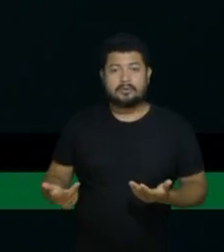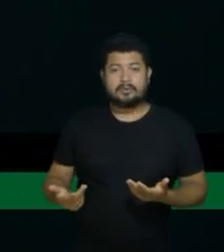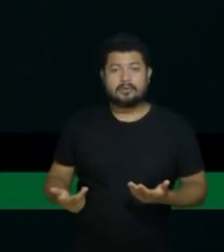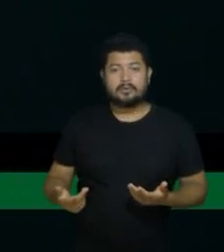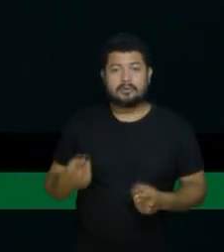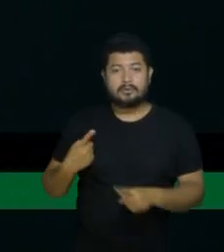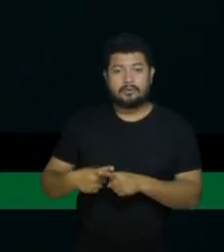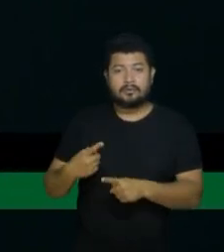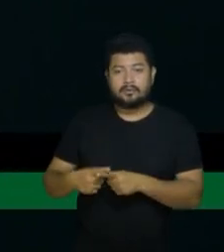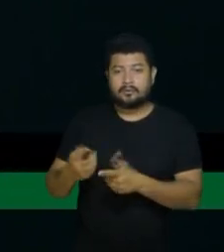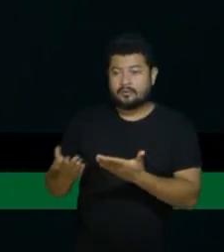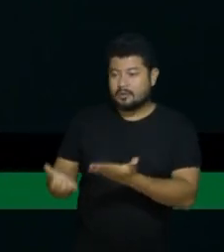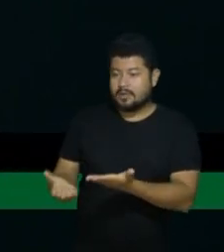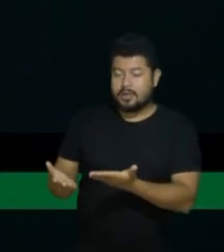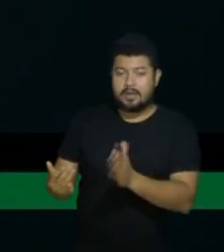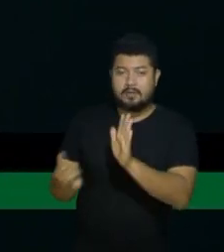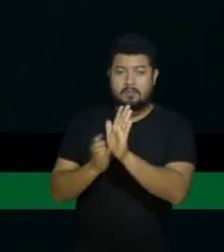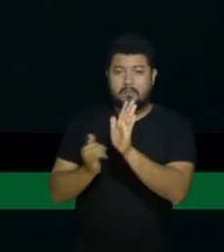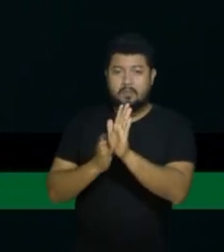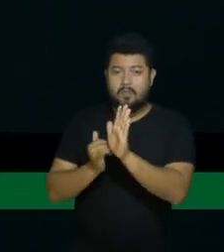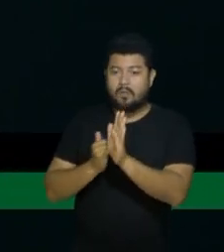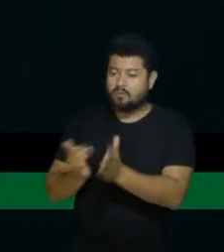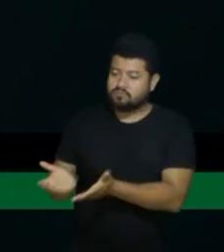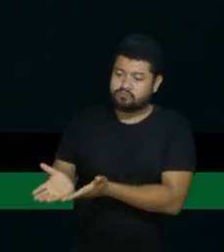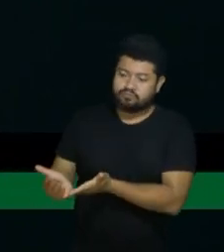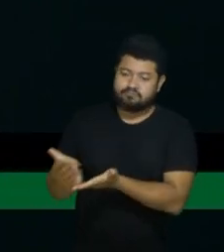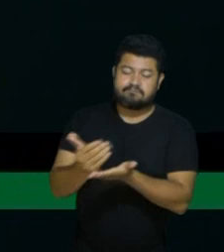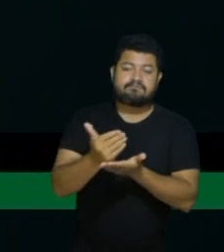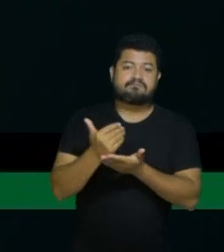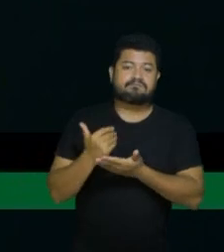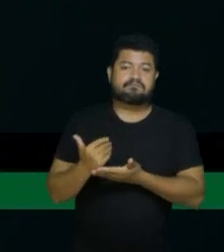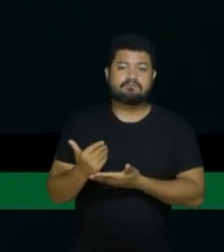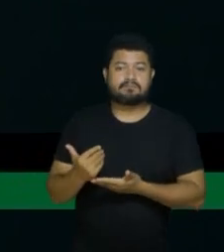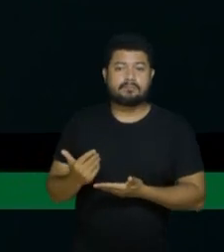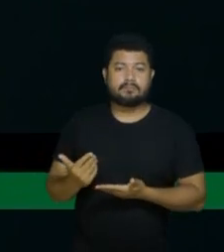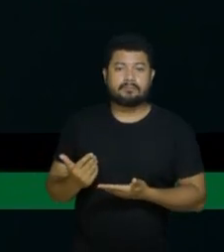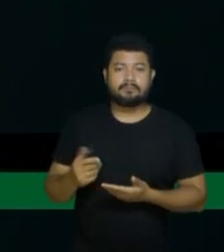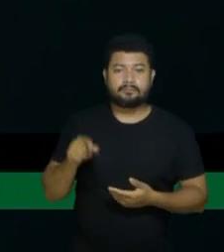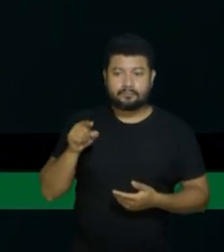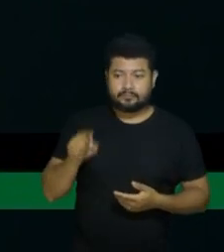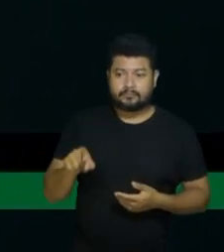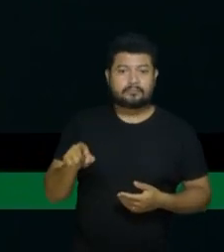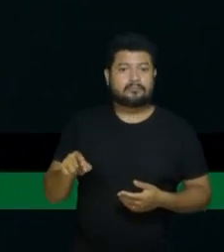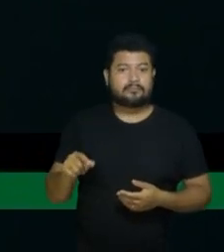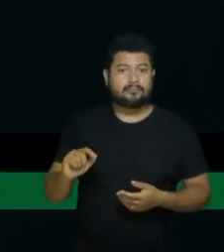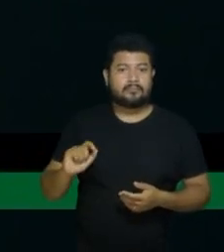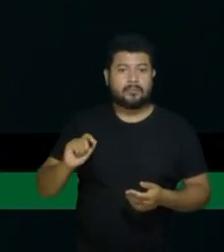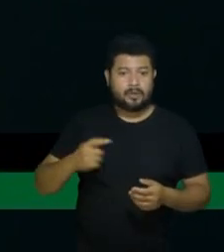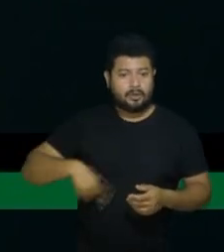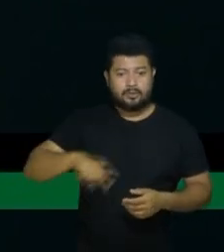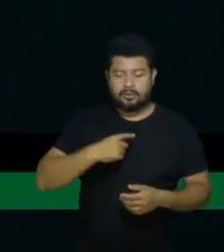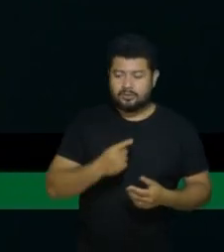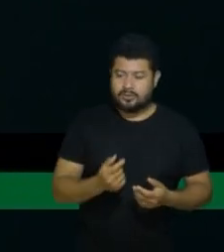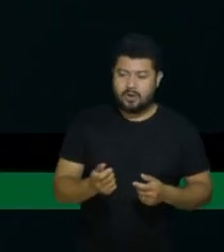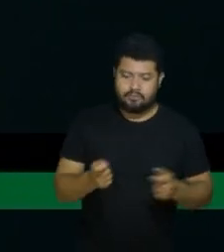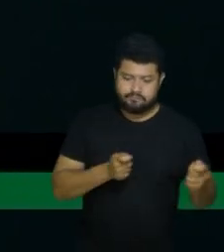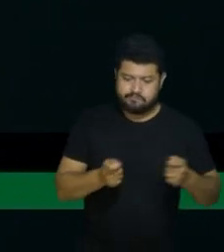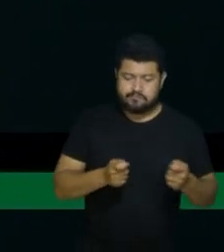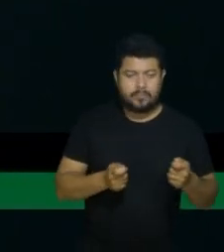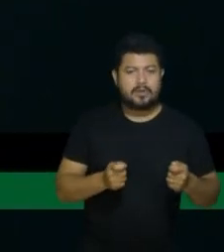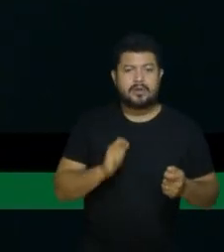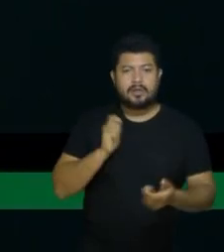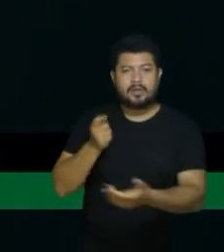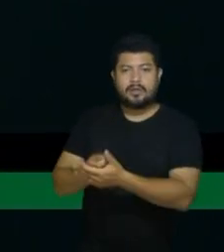pequeninho ao maior pagador de impostos e é para ele que nós temos que devolver em ações Como já